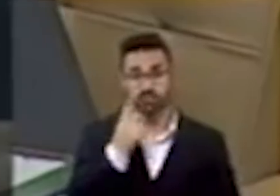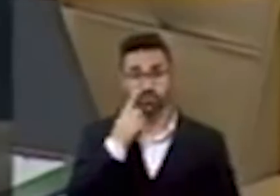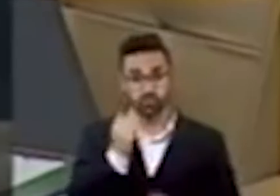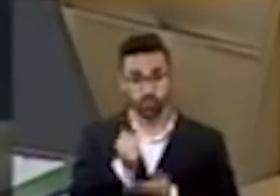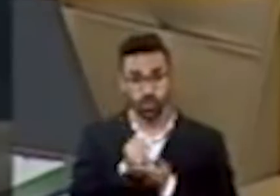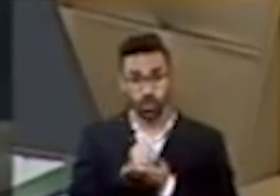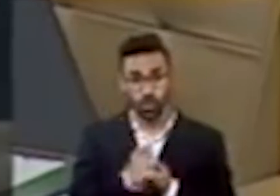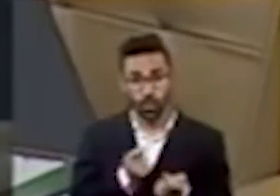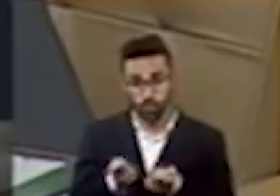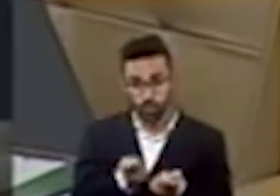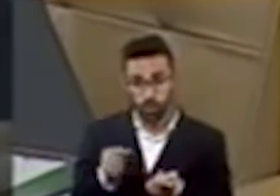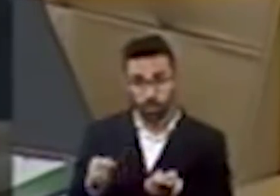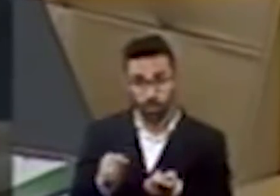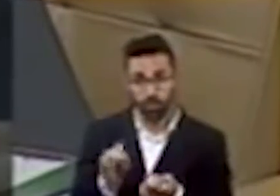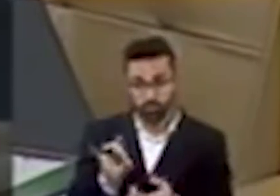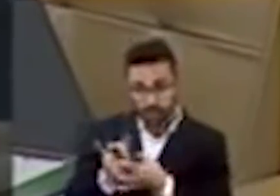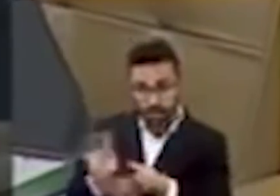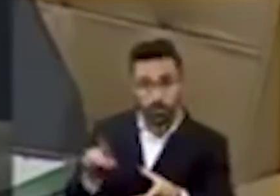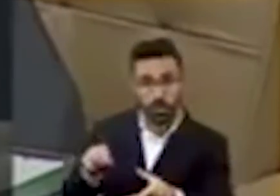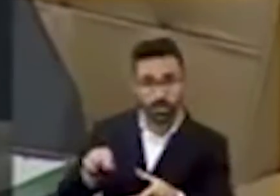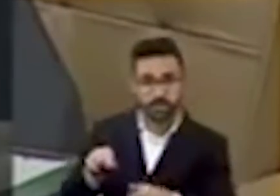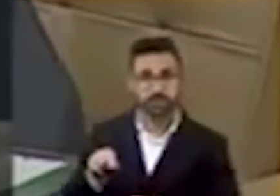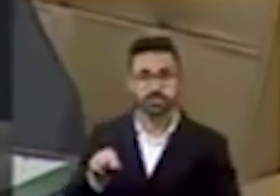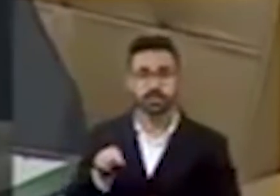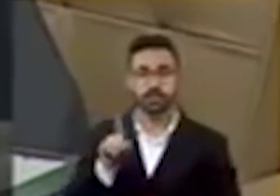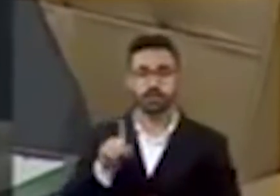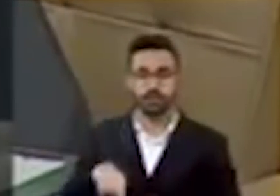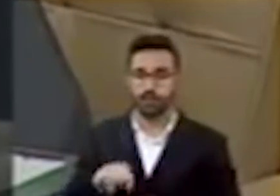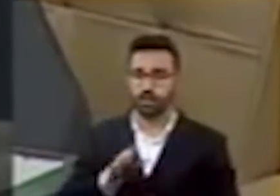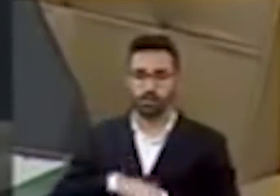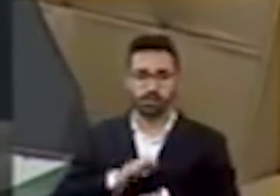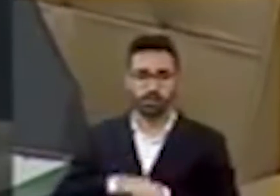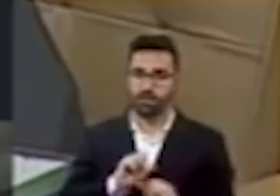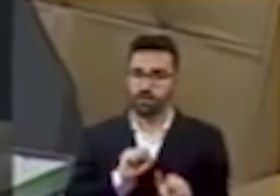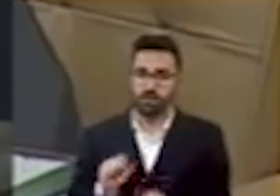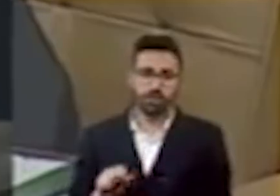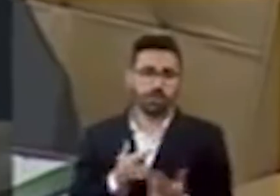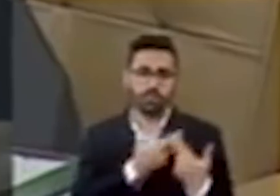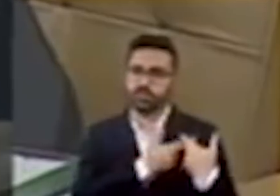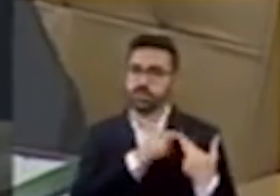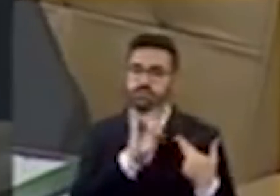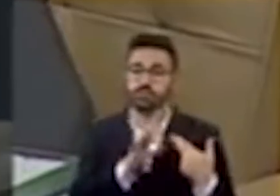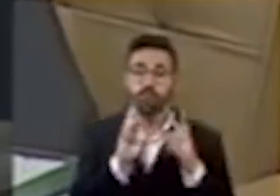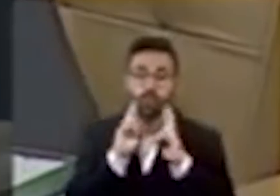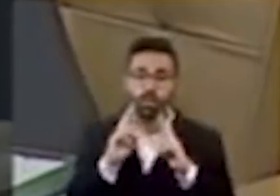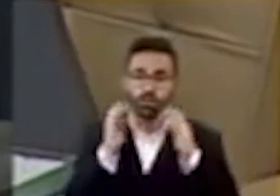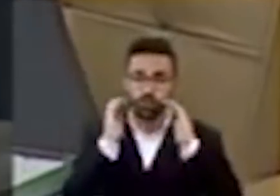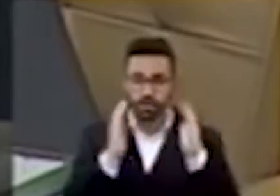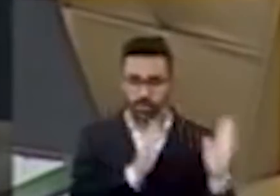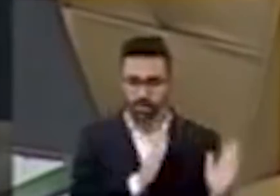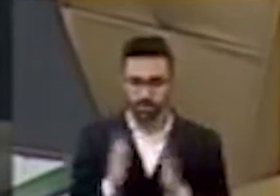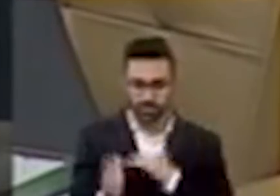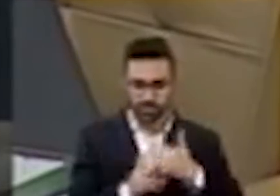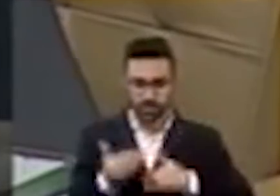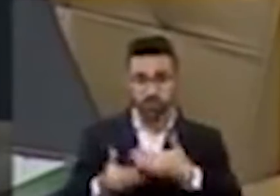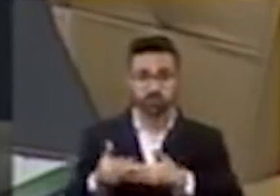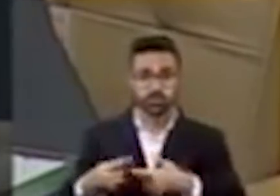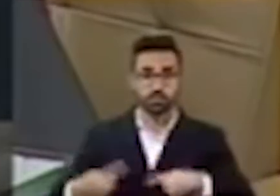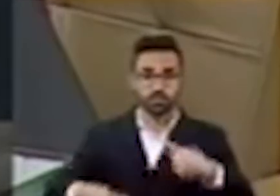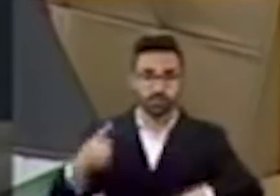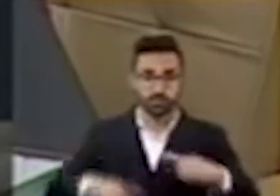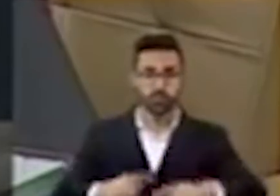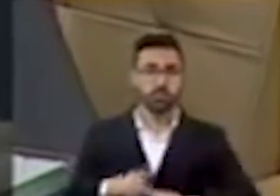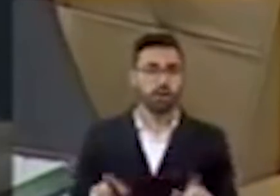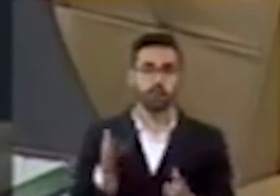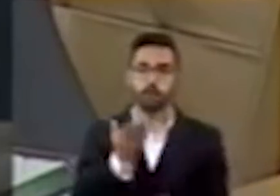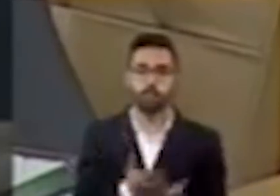da legitimidade democrática compete essencialmente ao processo político, sem prejuízo, todavia e